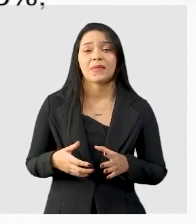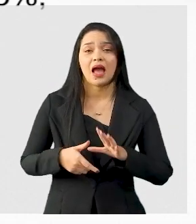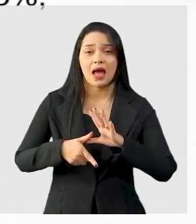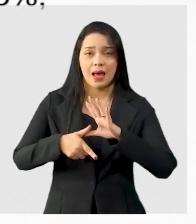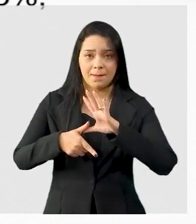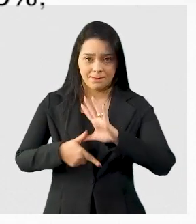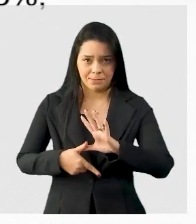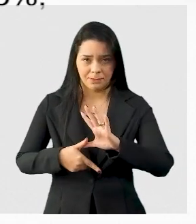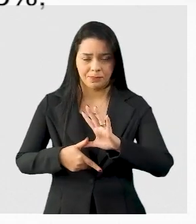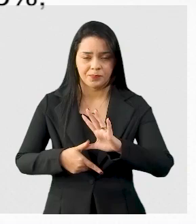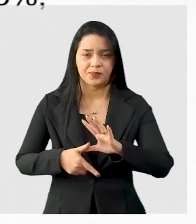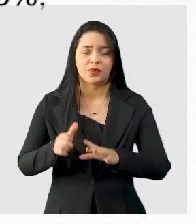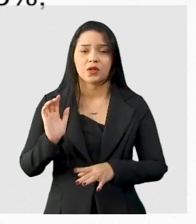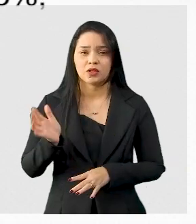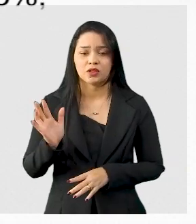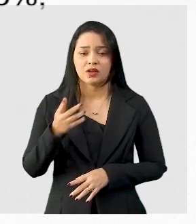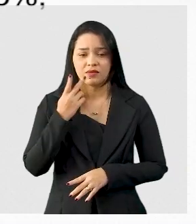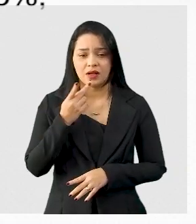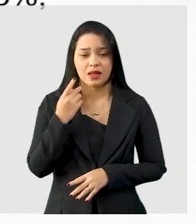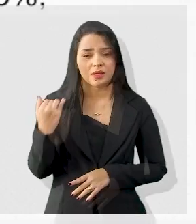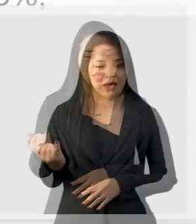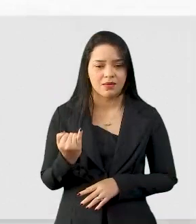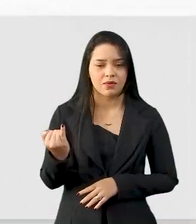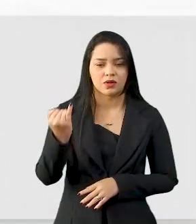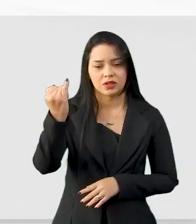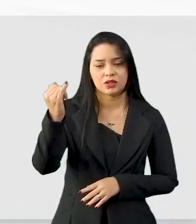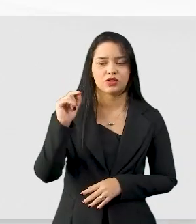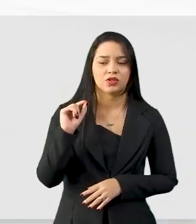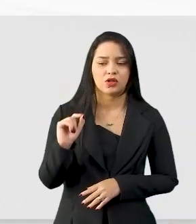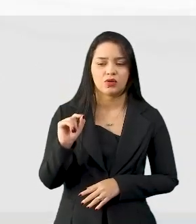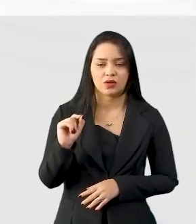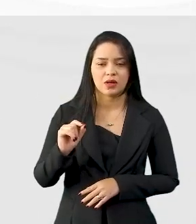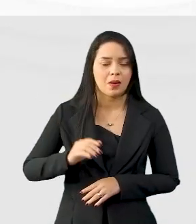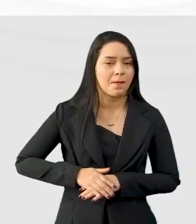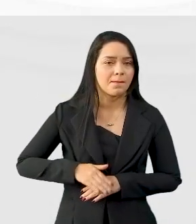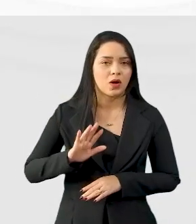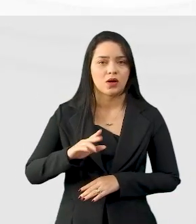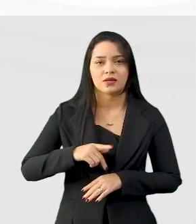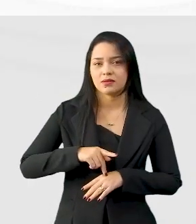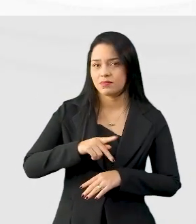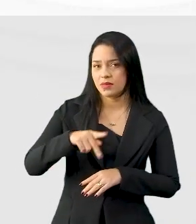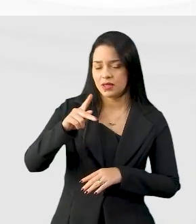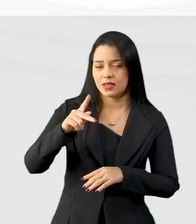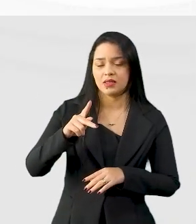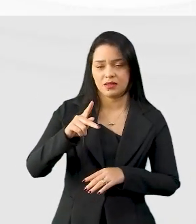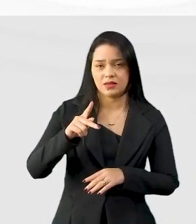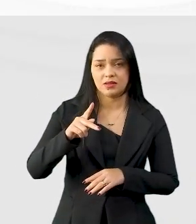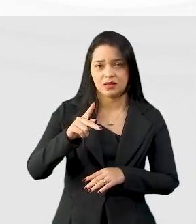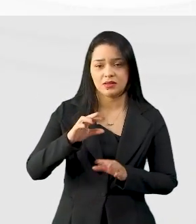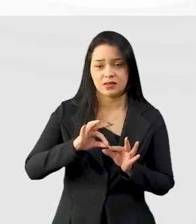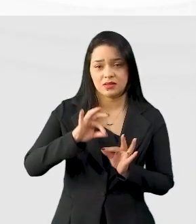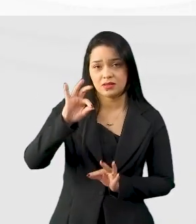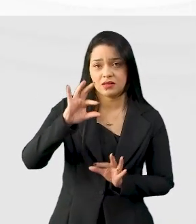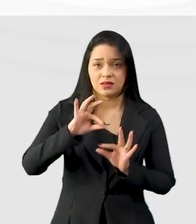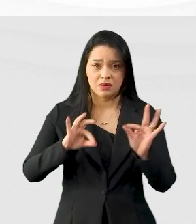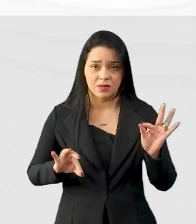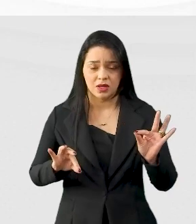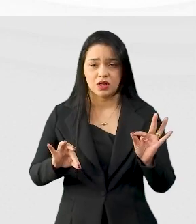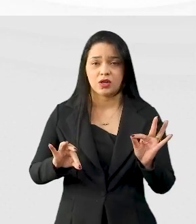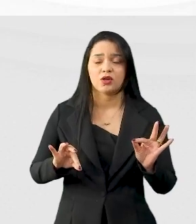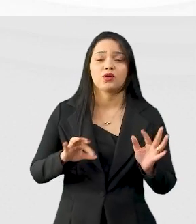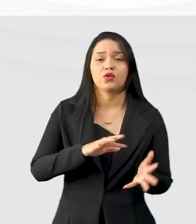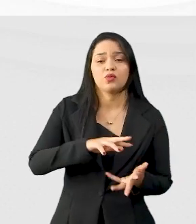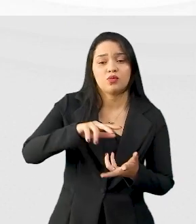Latina. O Brasil, já friso logo muito importante contigo, é um dos maiores países em tamanho, tá certo, do nosso